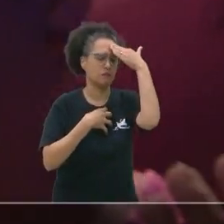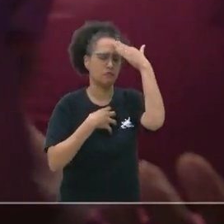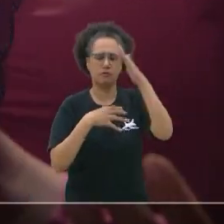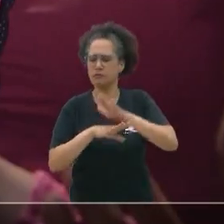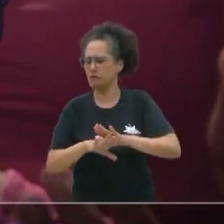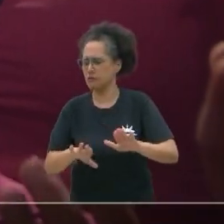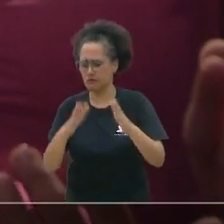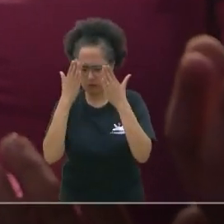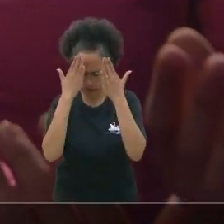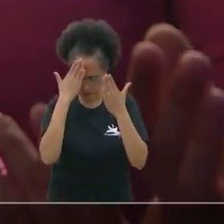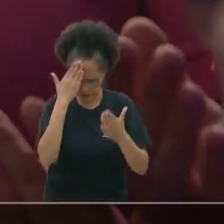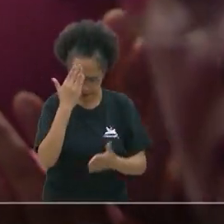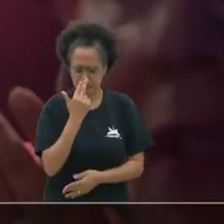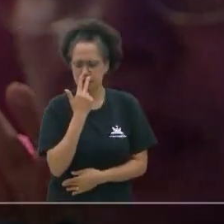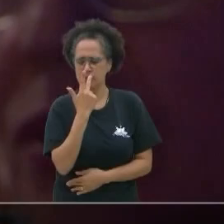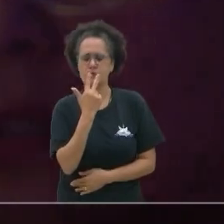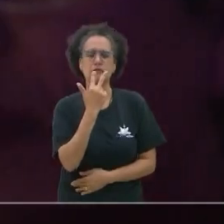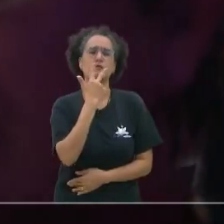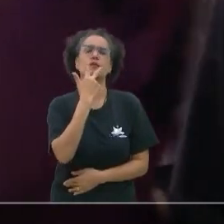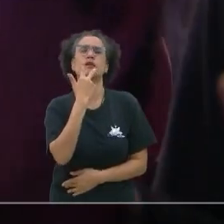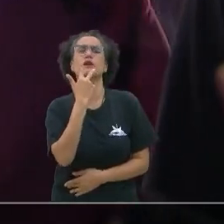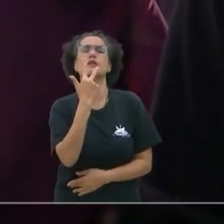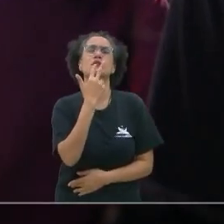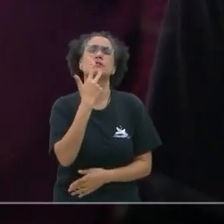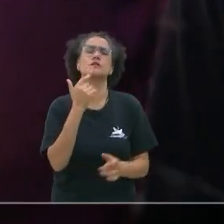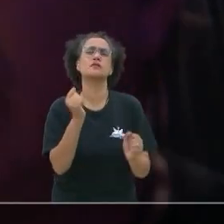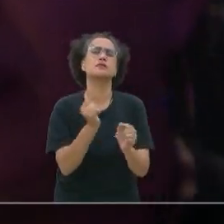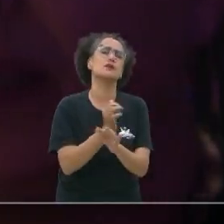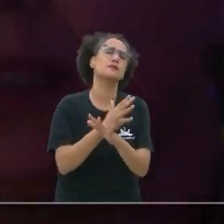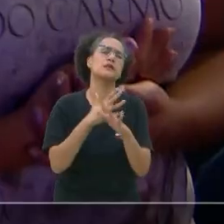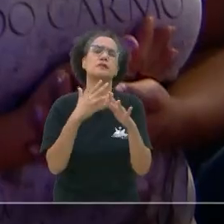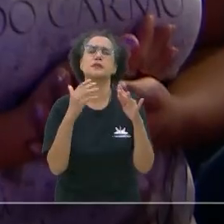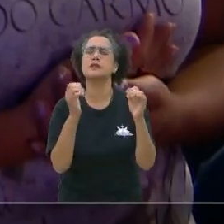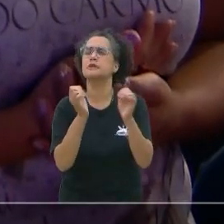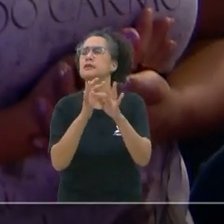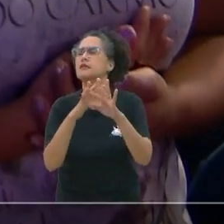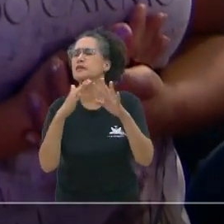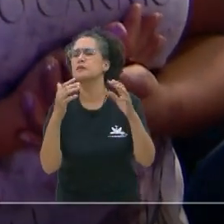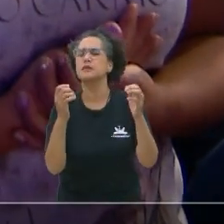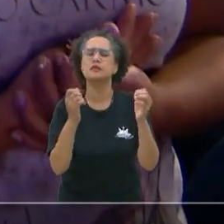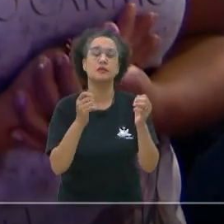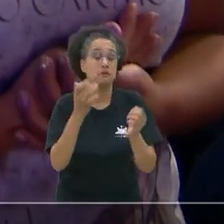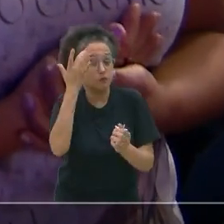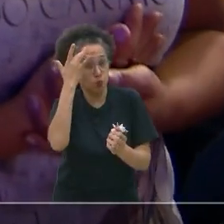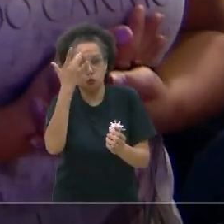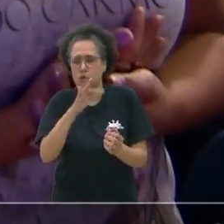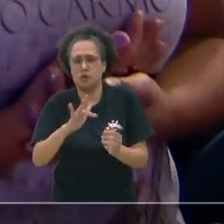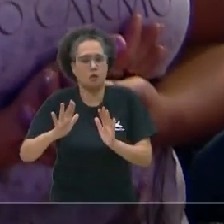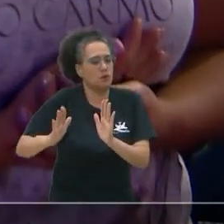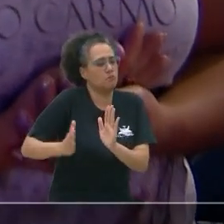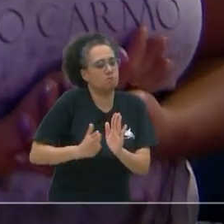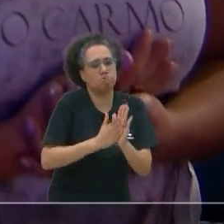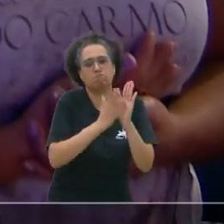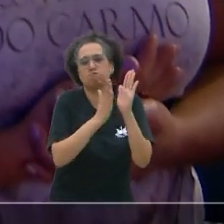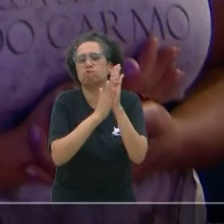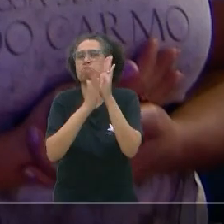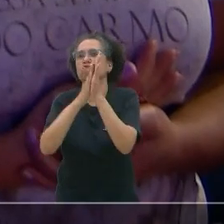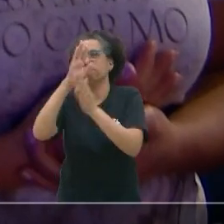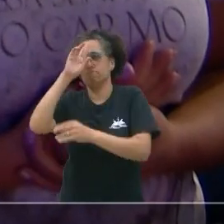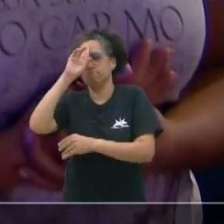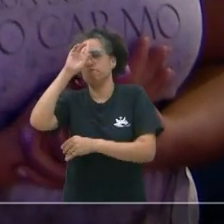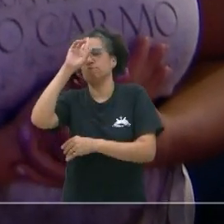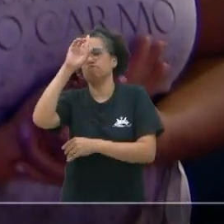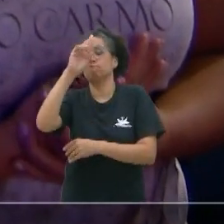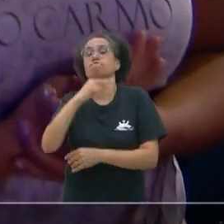orar em línguas, ore. Se você não sabe orar em línguas, louve o Senhor com a tua voz. Mas solte a